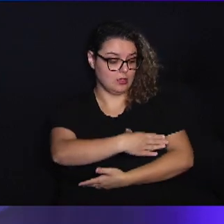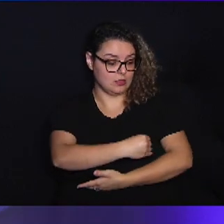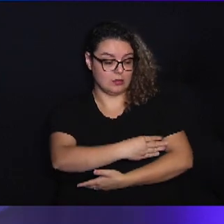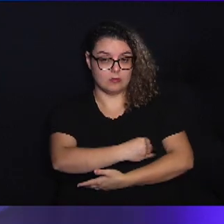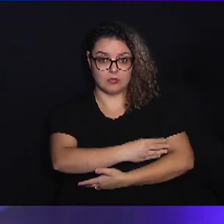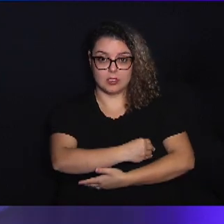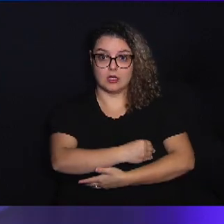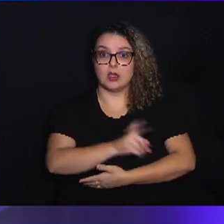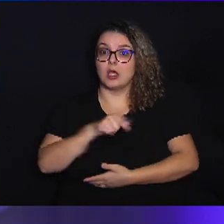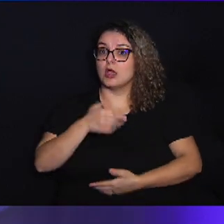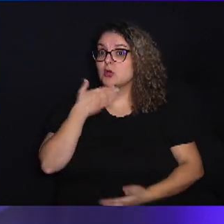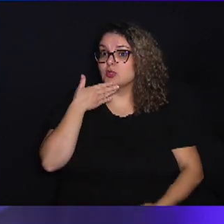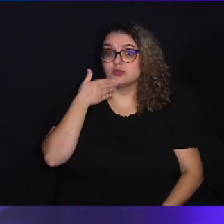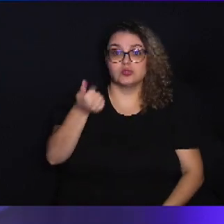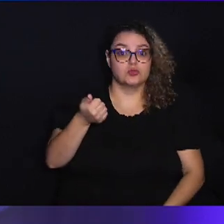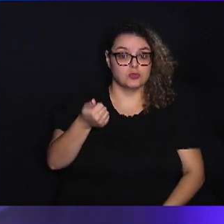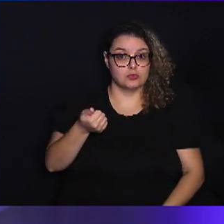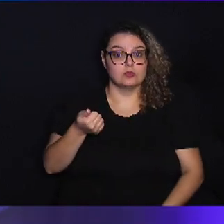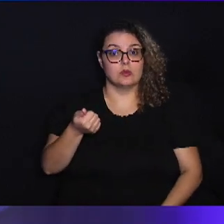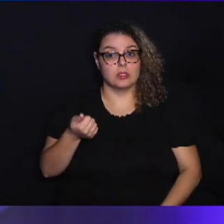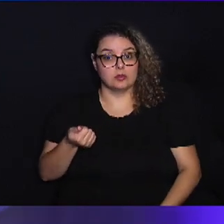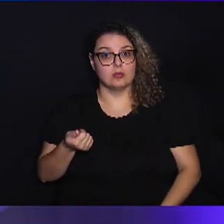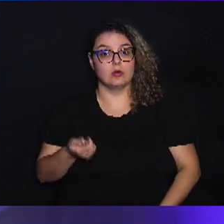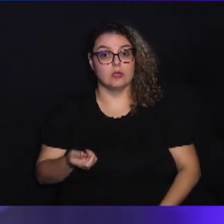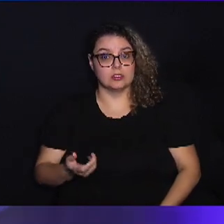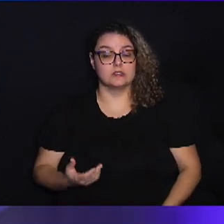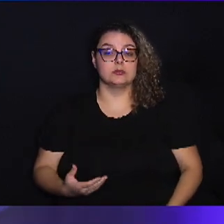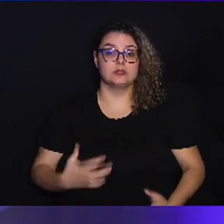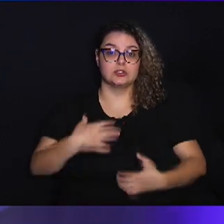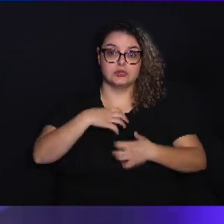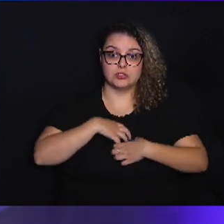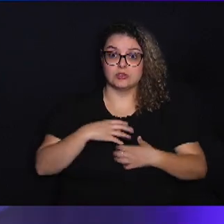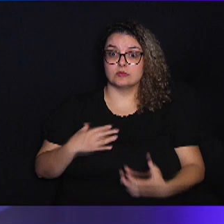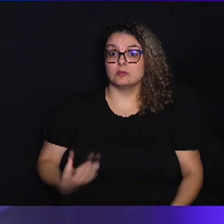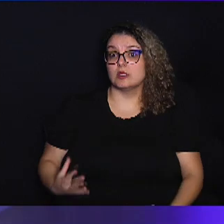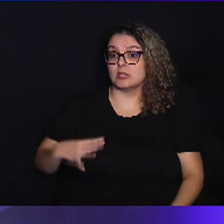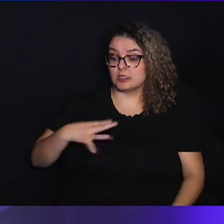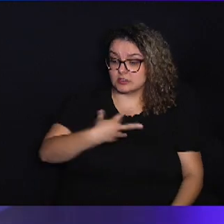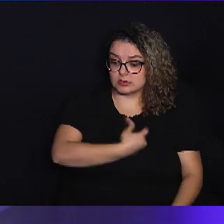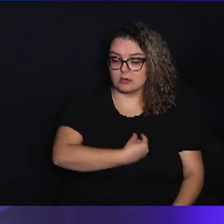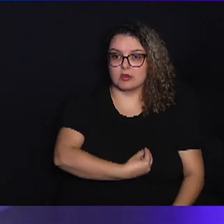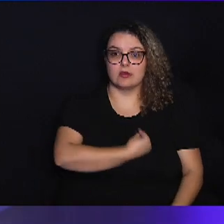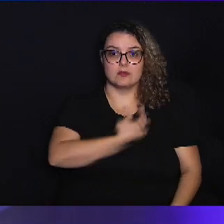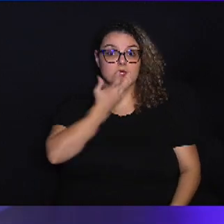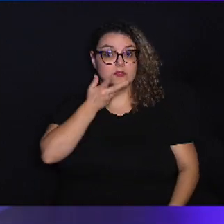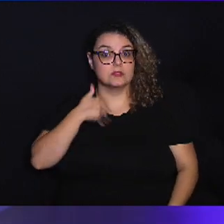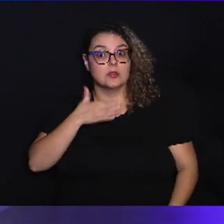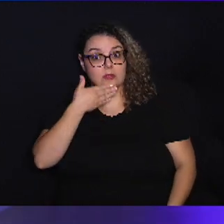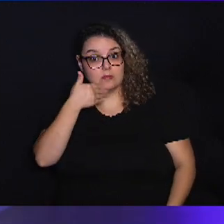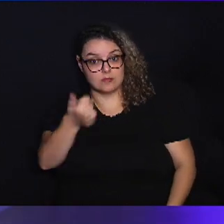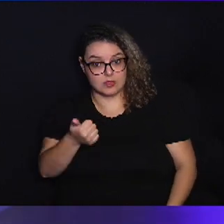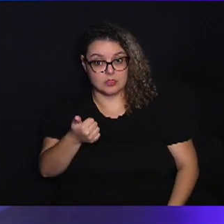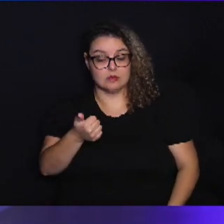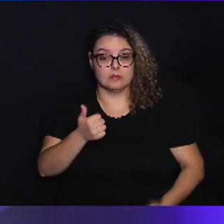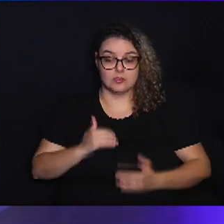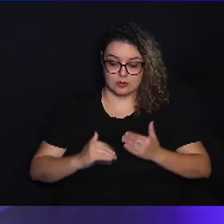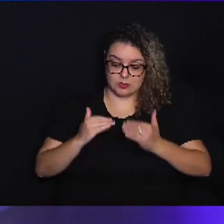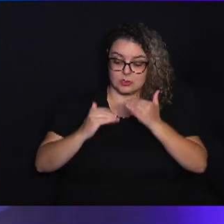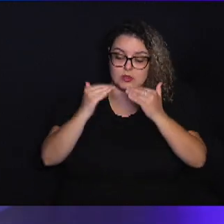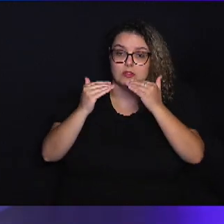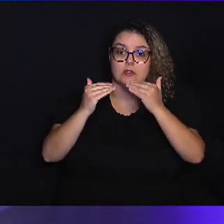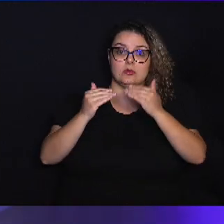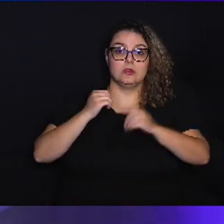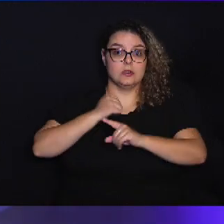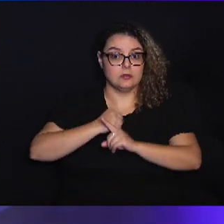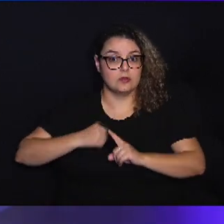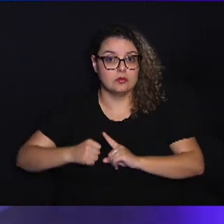é um dos melhores investimentos para salvar vidas infantis e melhorar a saúde, o desenvolvimento